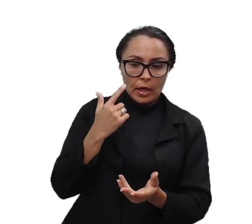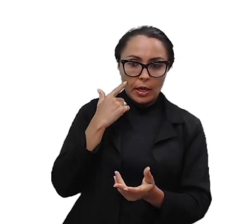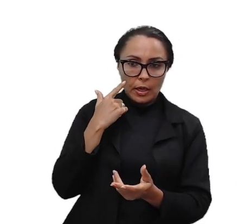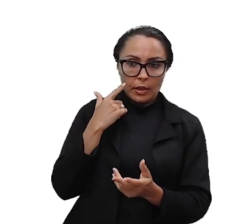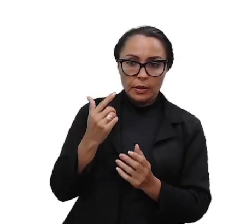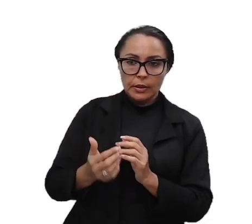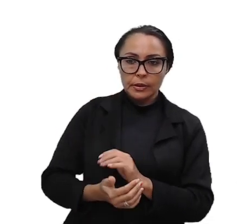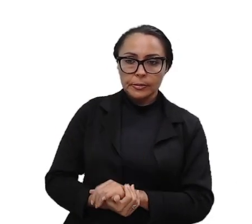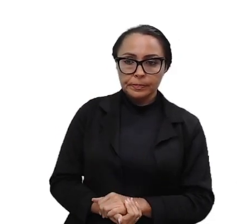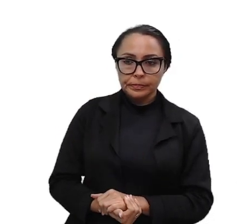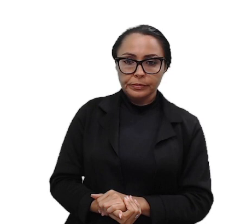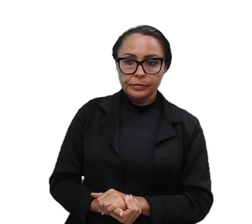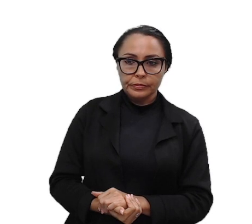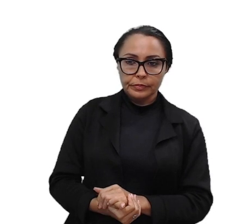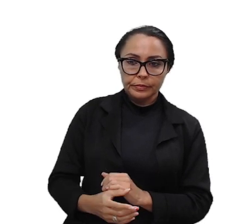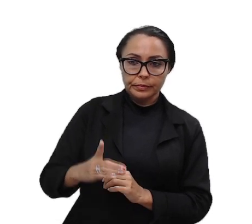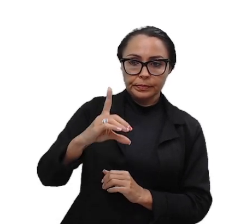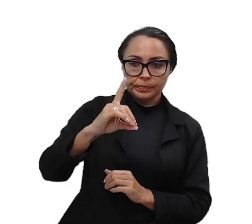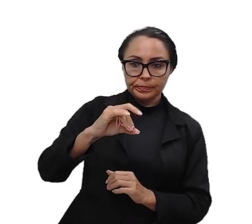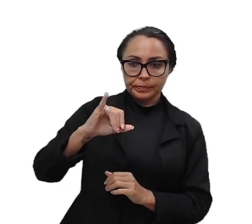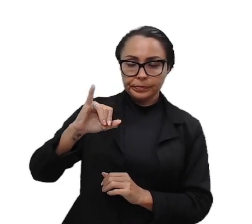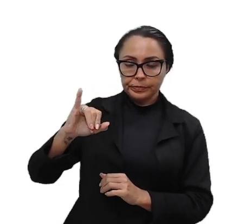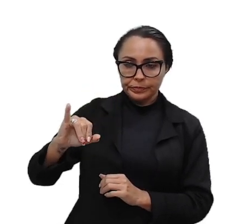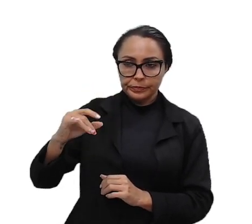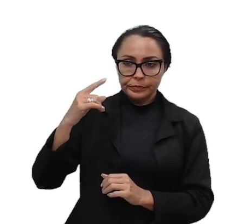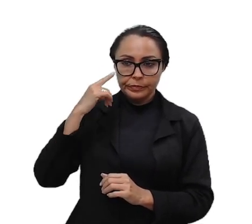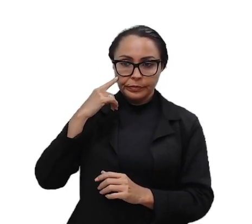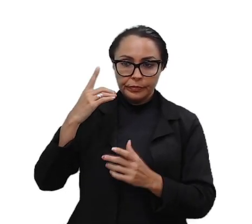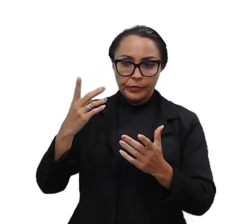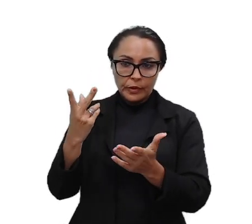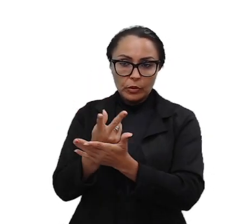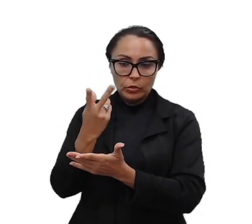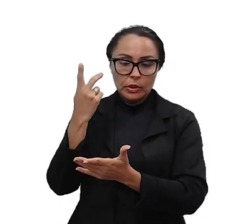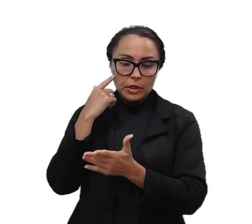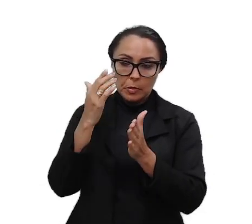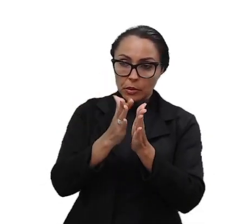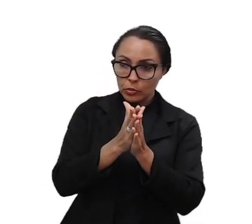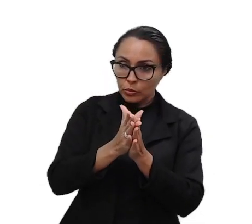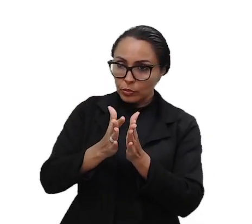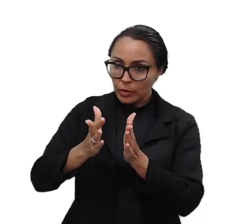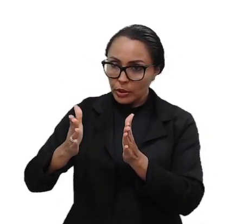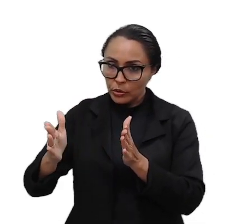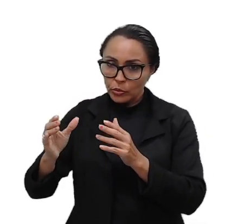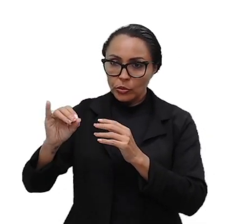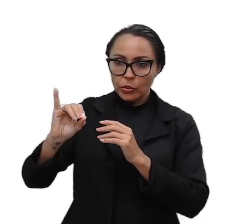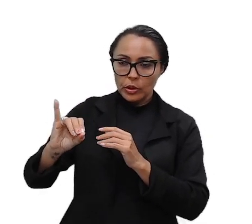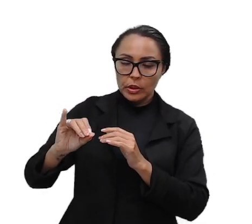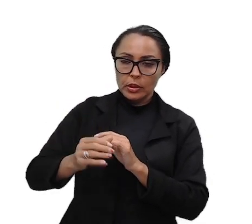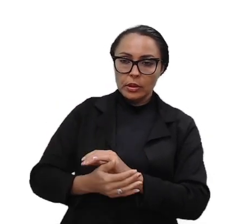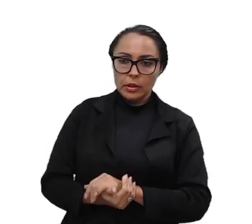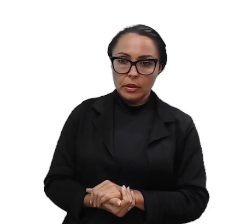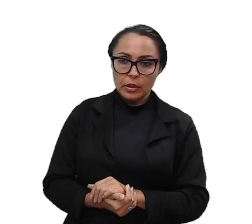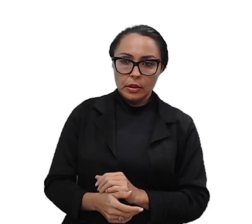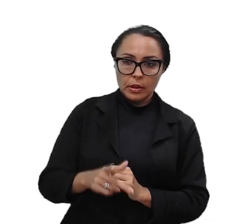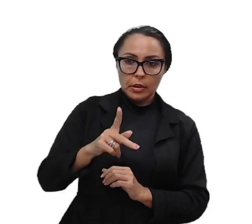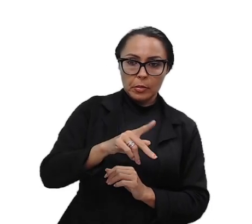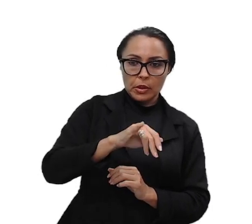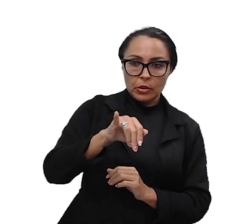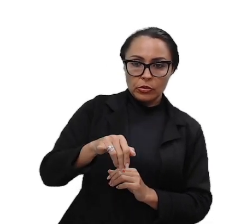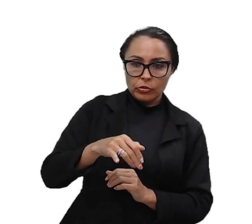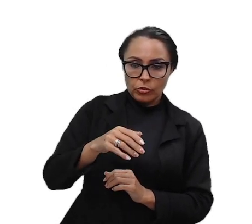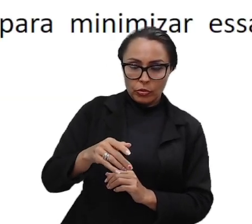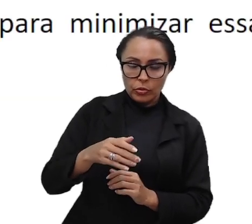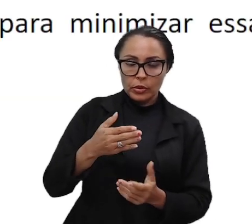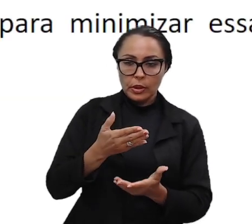esse N, DI é a demanda ocorrida no período I, e PJ a previsão de demanda do período.